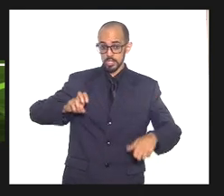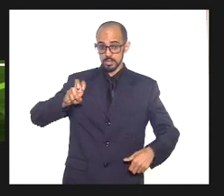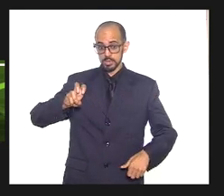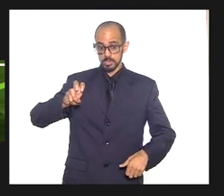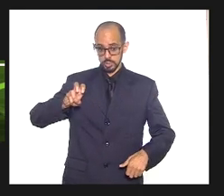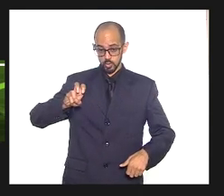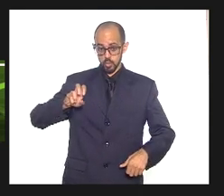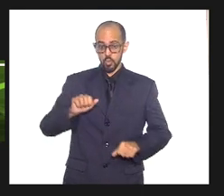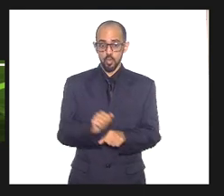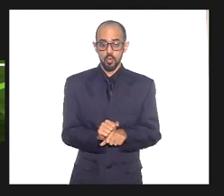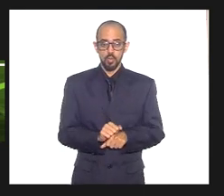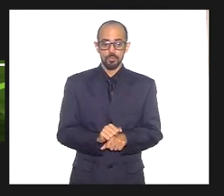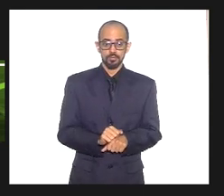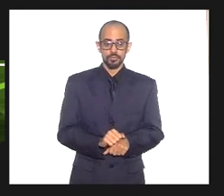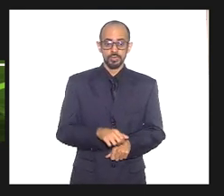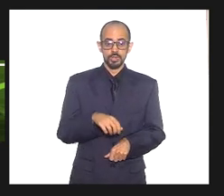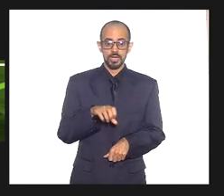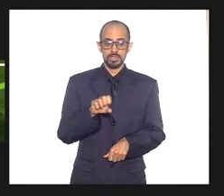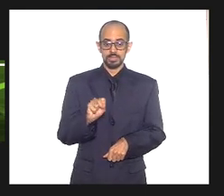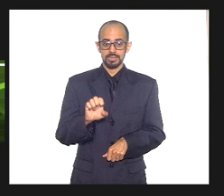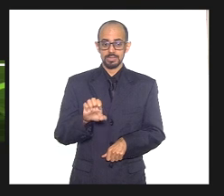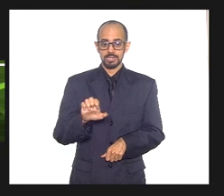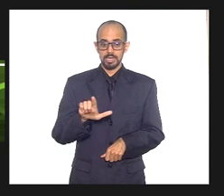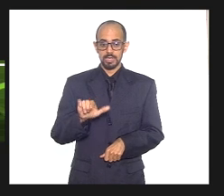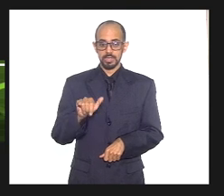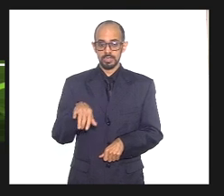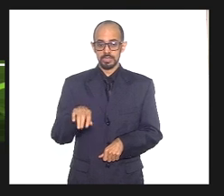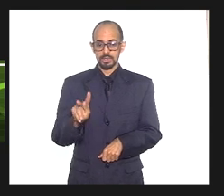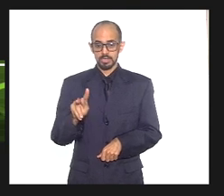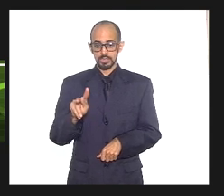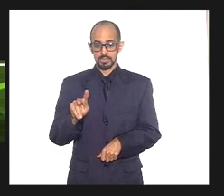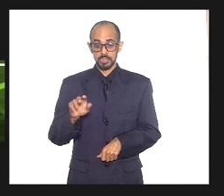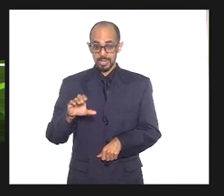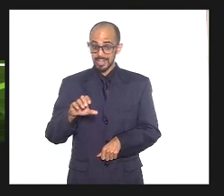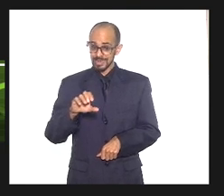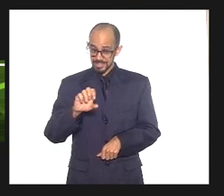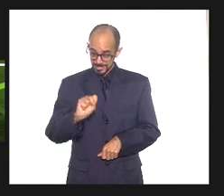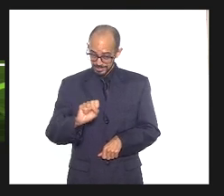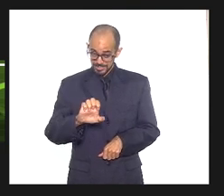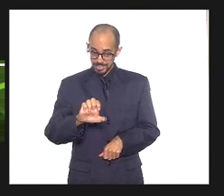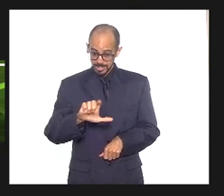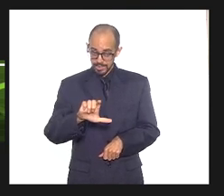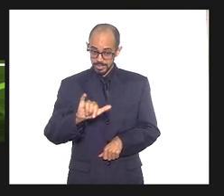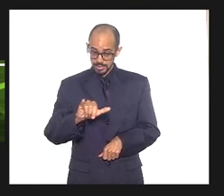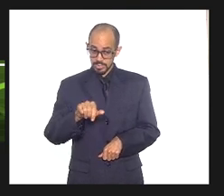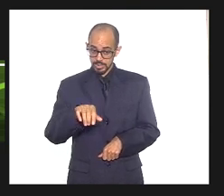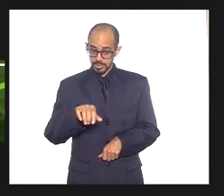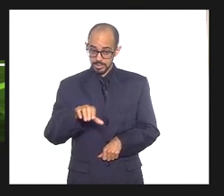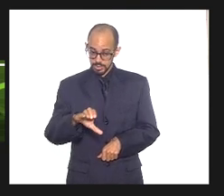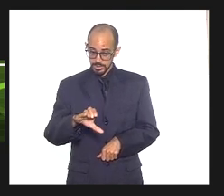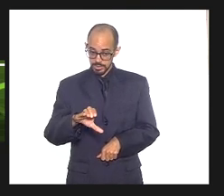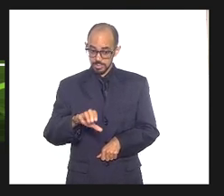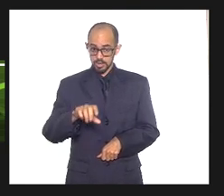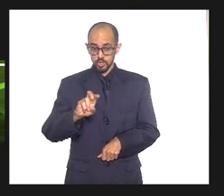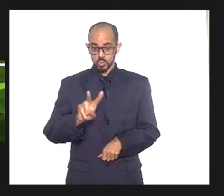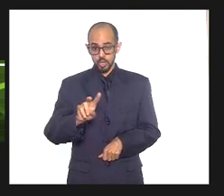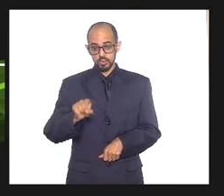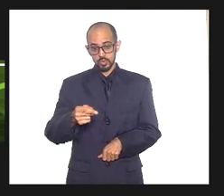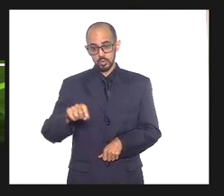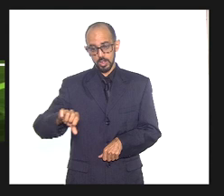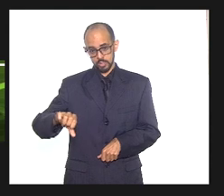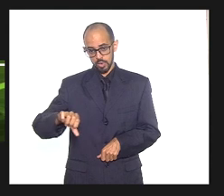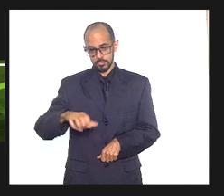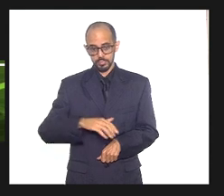5%, e a taxa Selic 2,9%. Ao longo aí desse primeiro quadrimestre, alguns